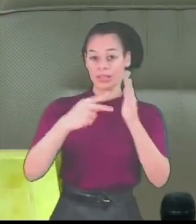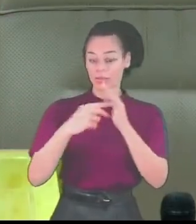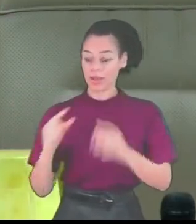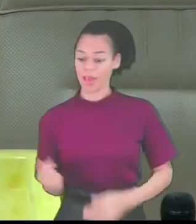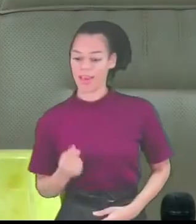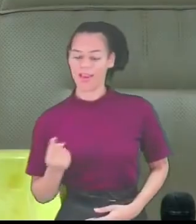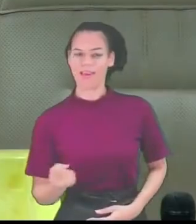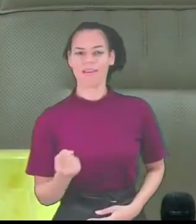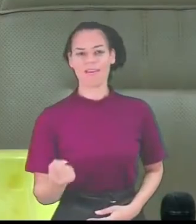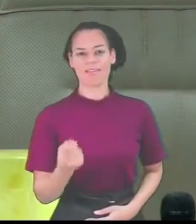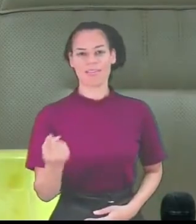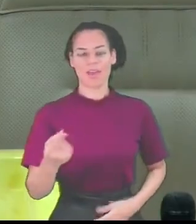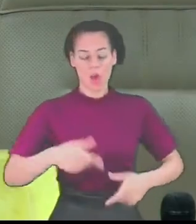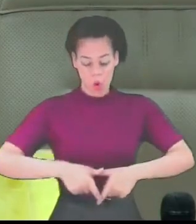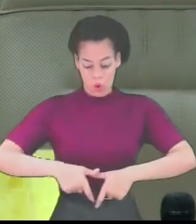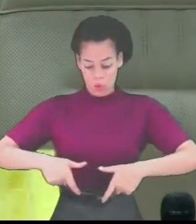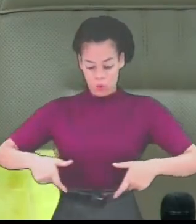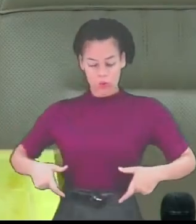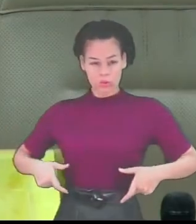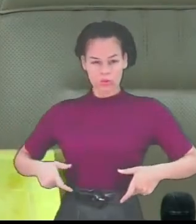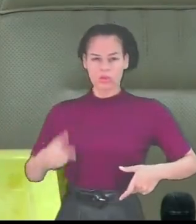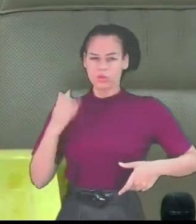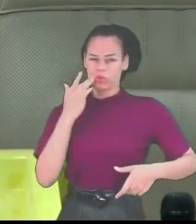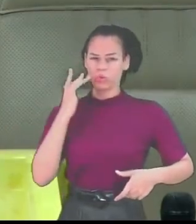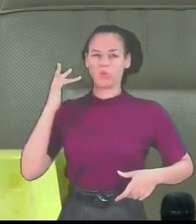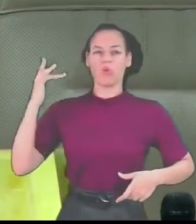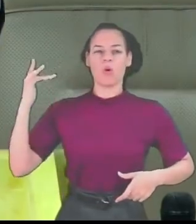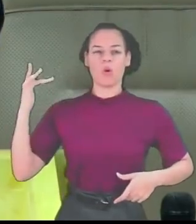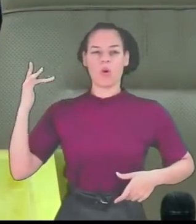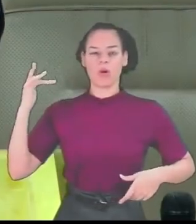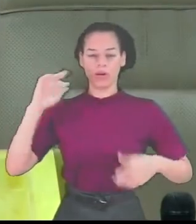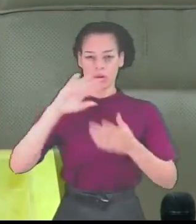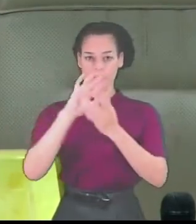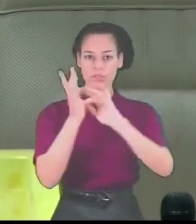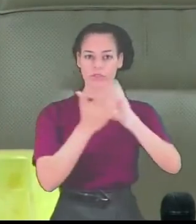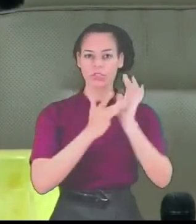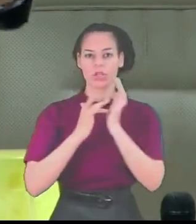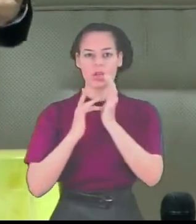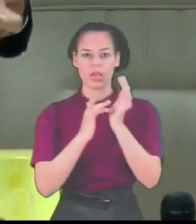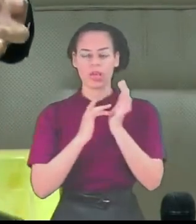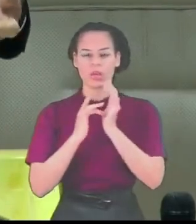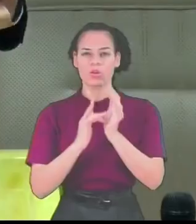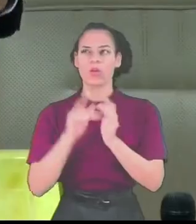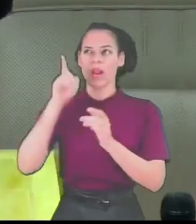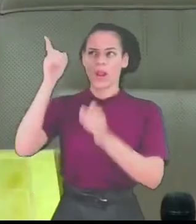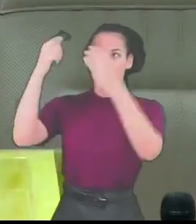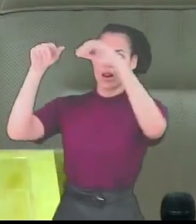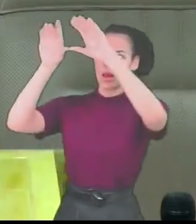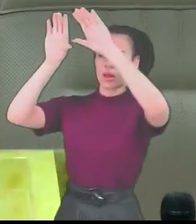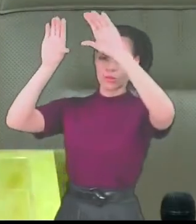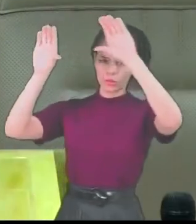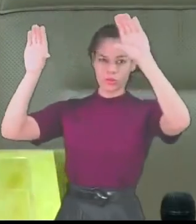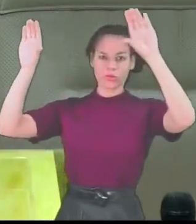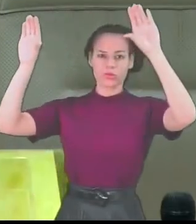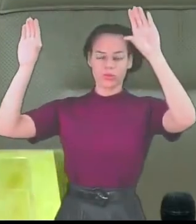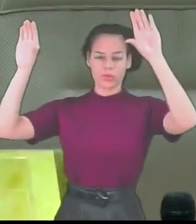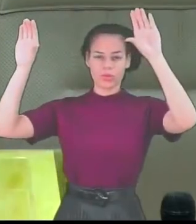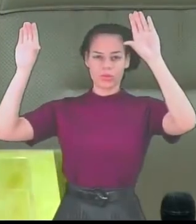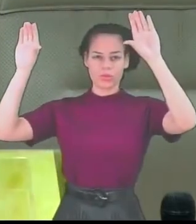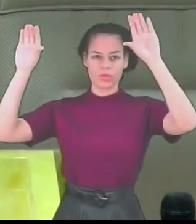ele tem um cinto de ouro na cintura Jesus ele no céu ele